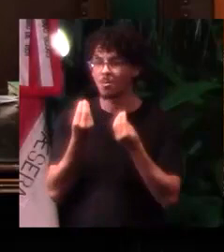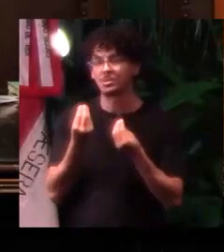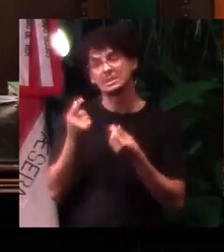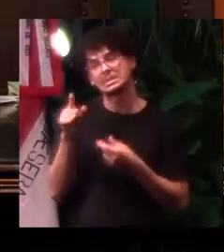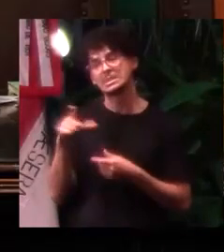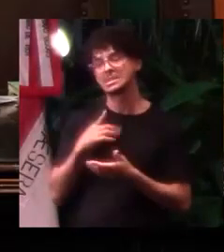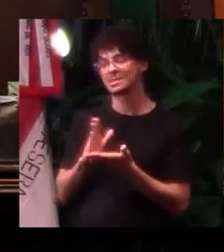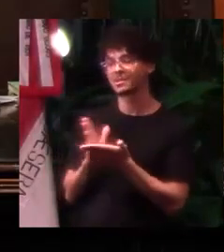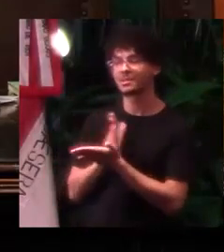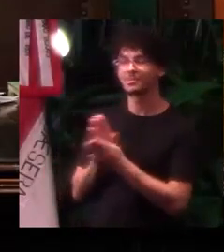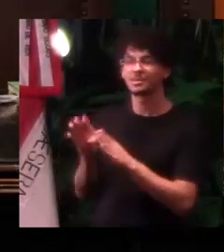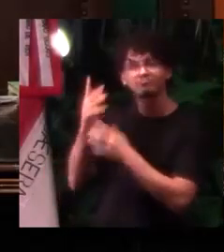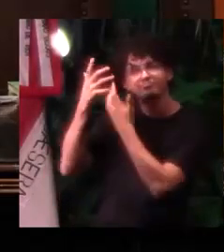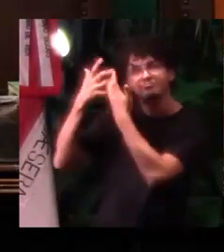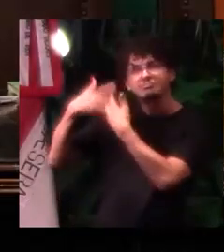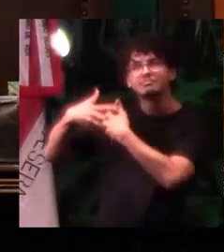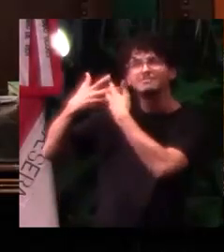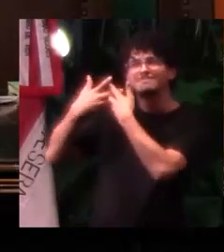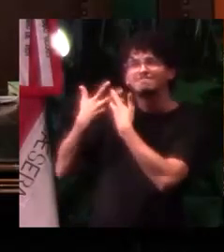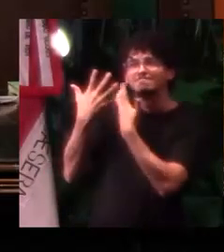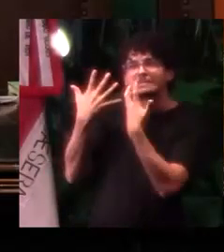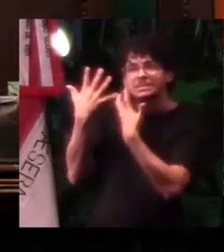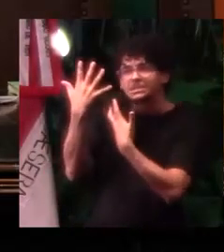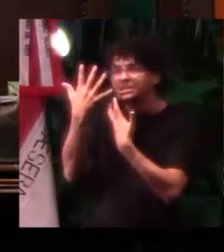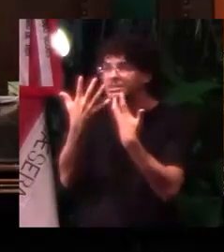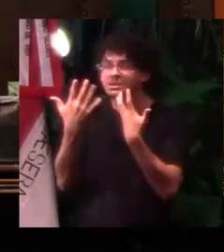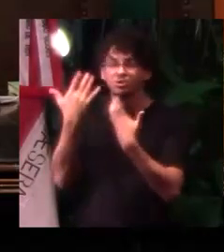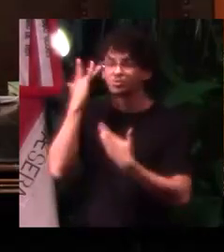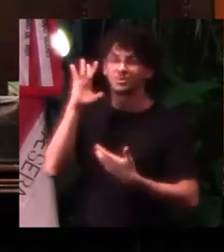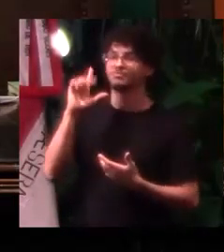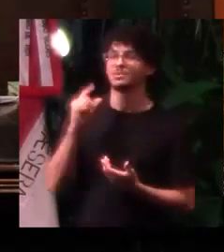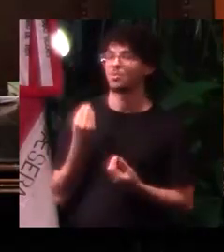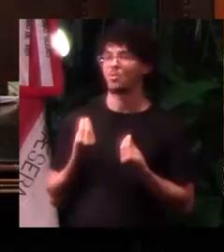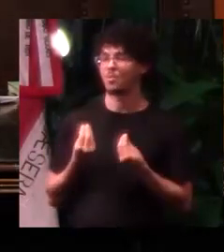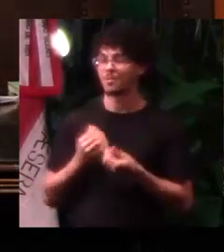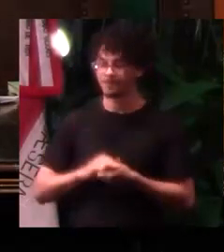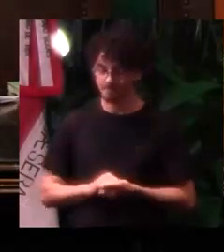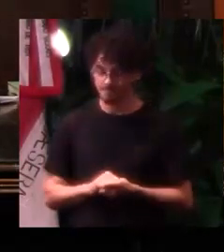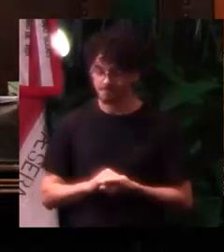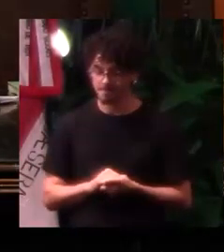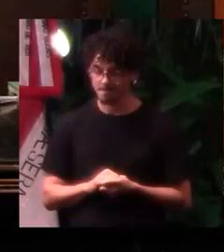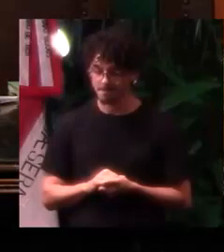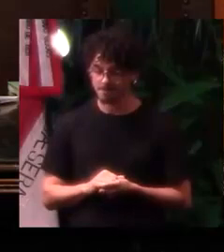era um outro mistério, não é? E